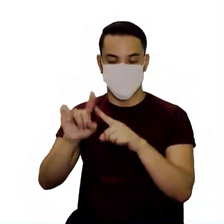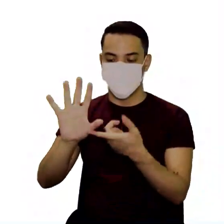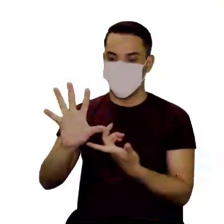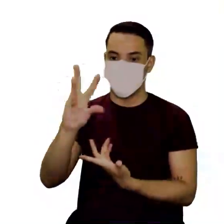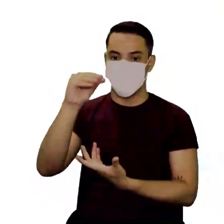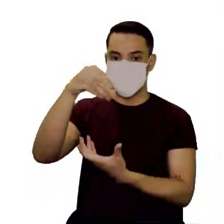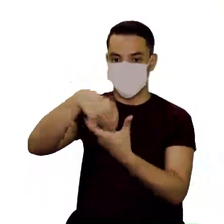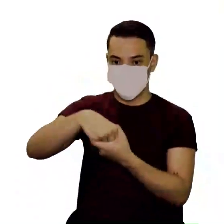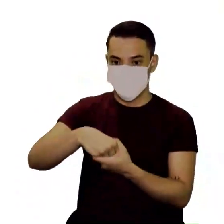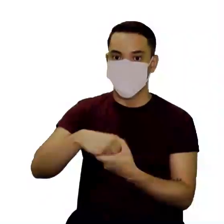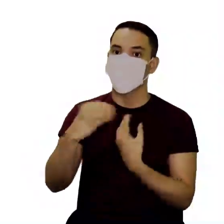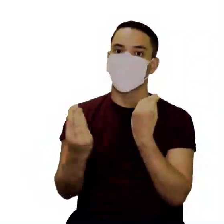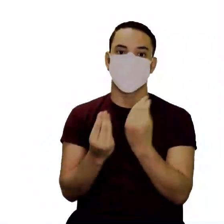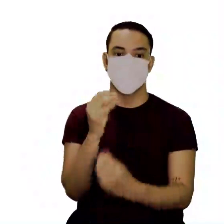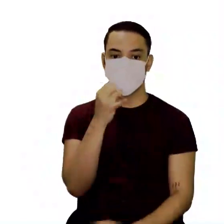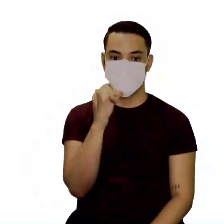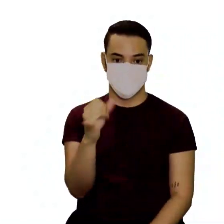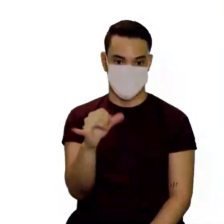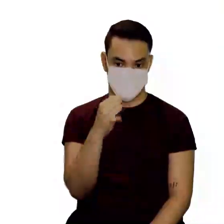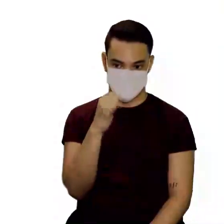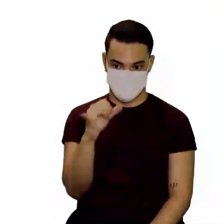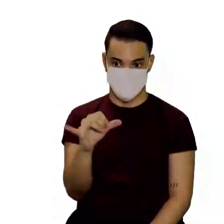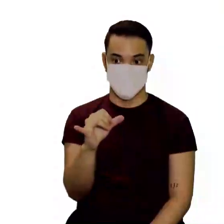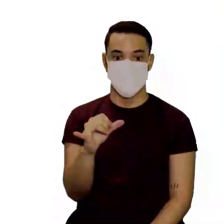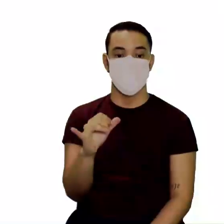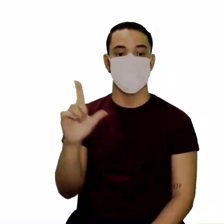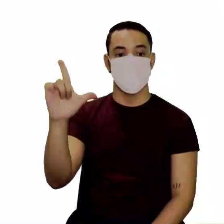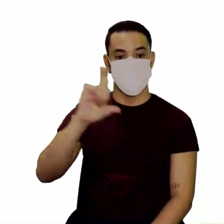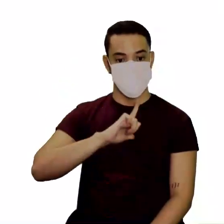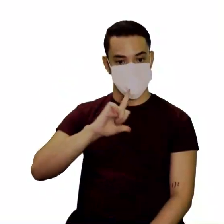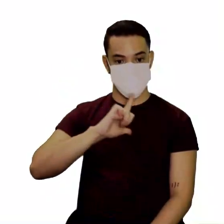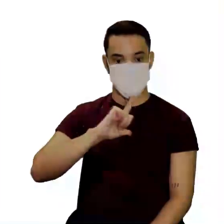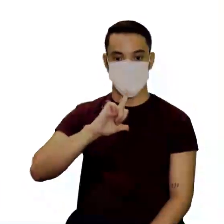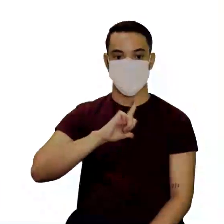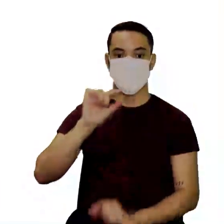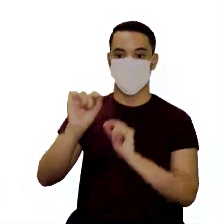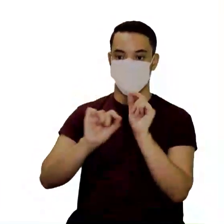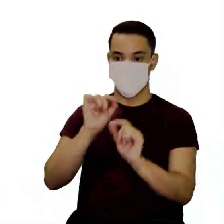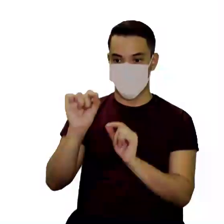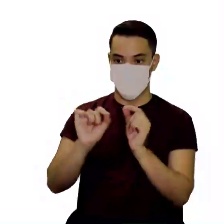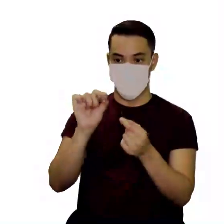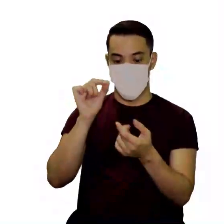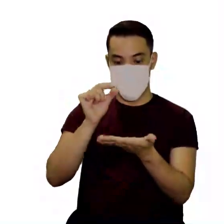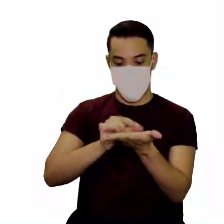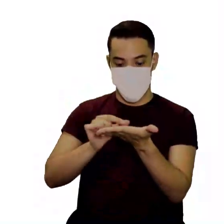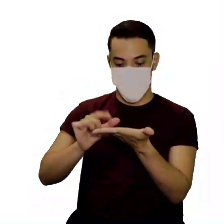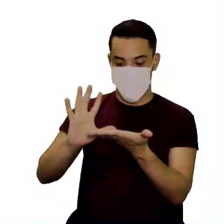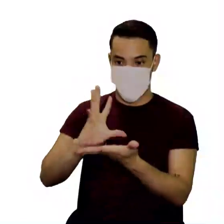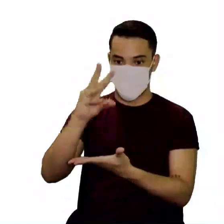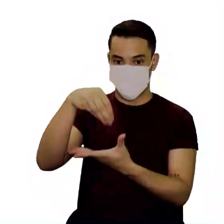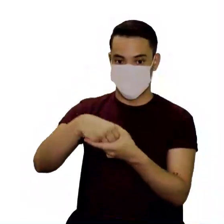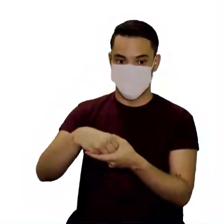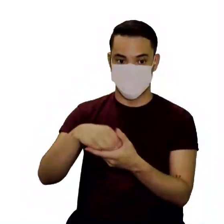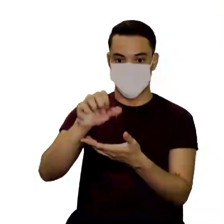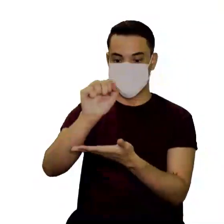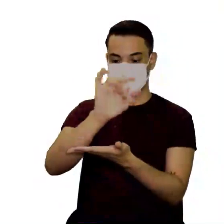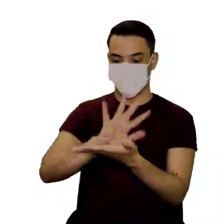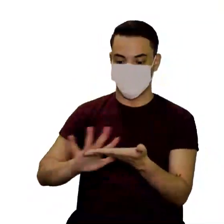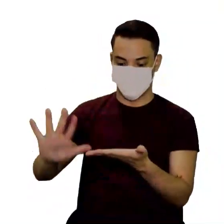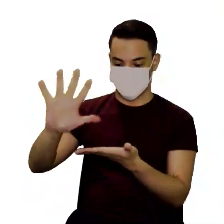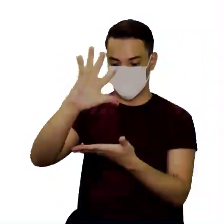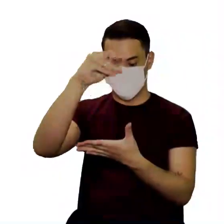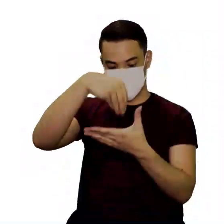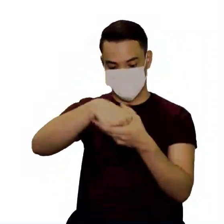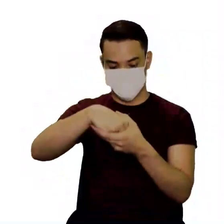de uma carga elétrica. Sua unidade no sistema internacional é o ohms por